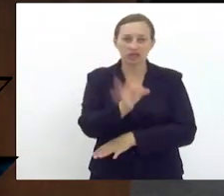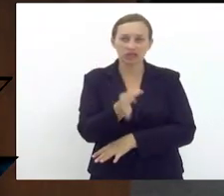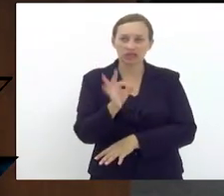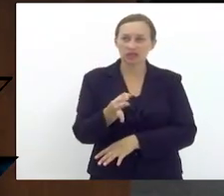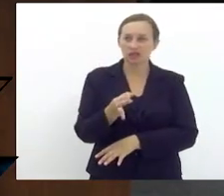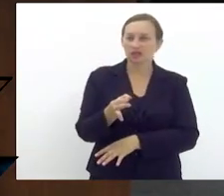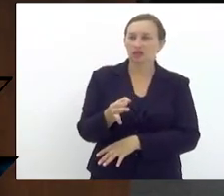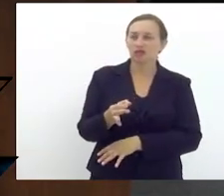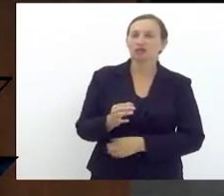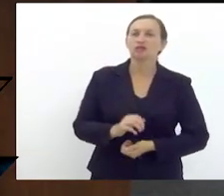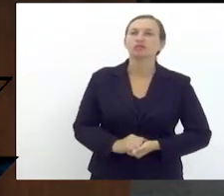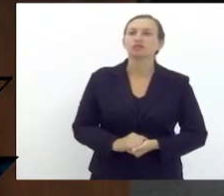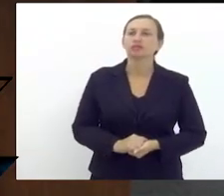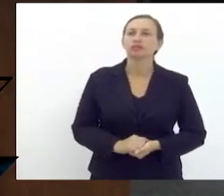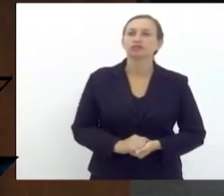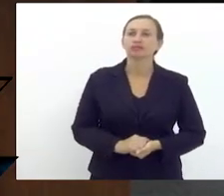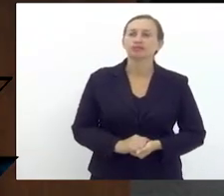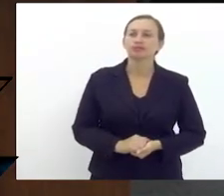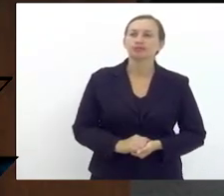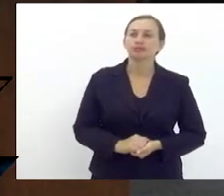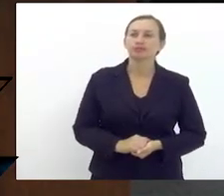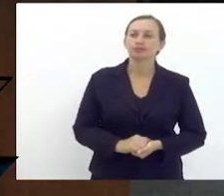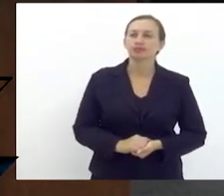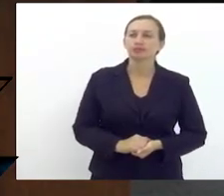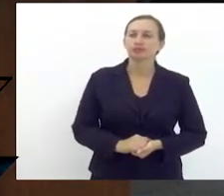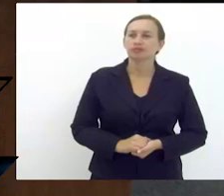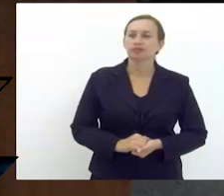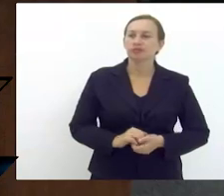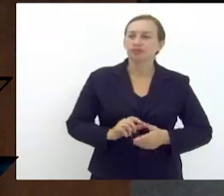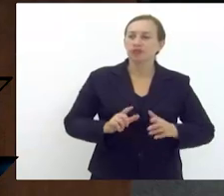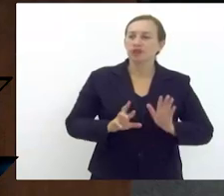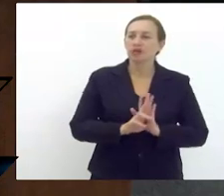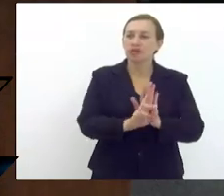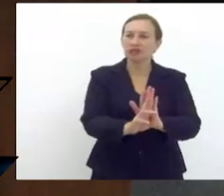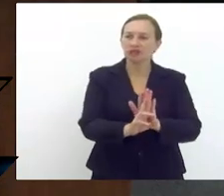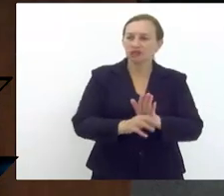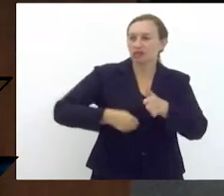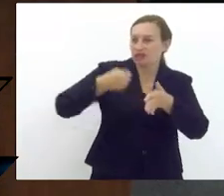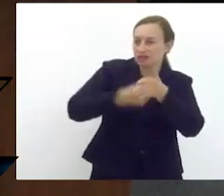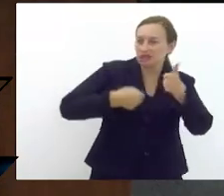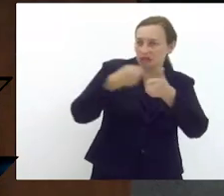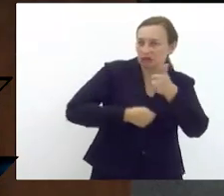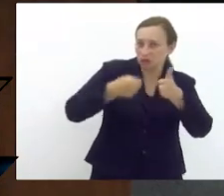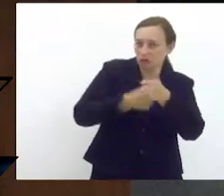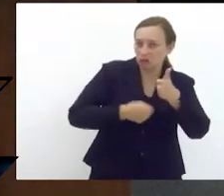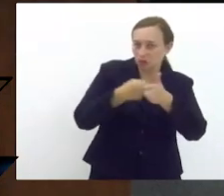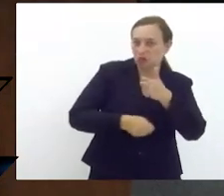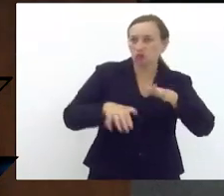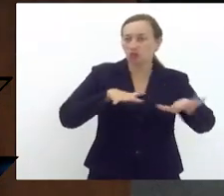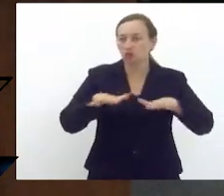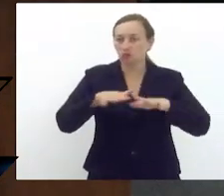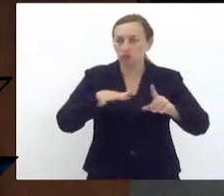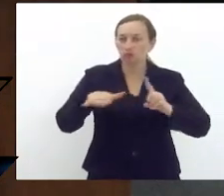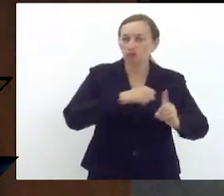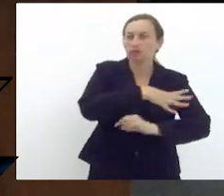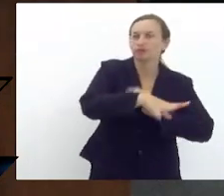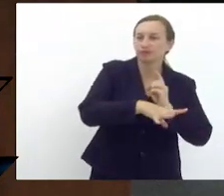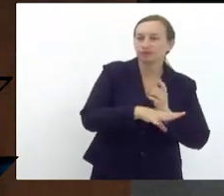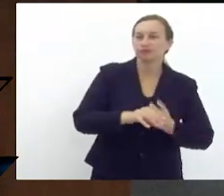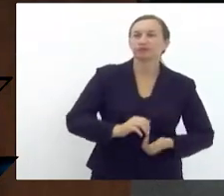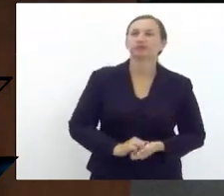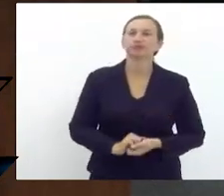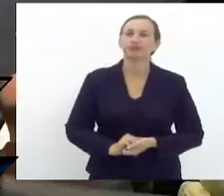de direito protagonista dessa luta que são os movimentos sociais em DC em defesa do meio ambiente